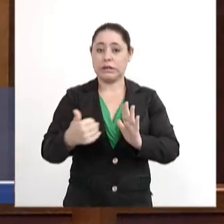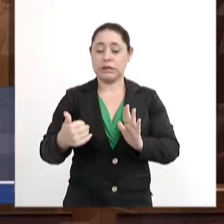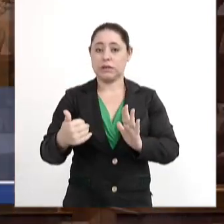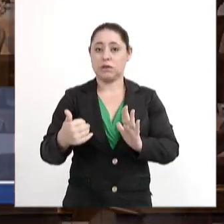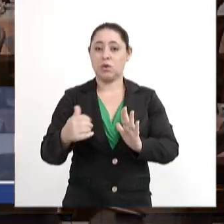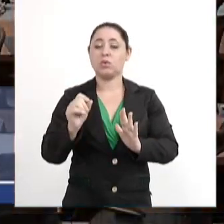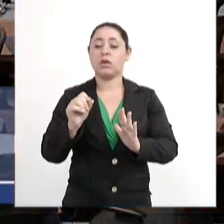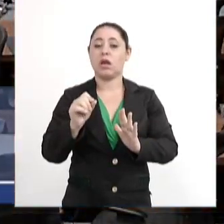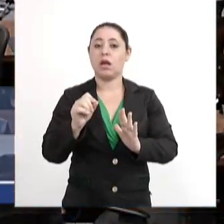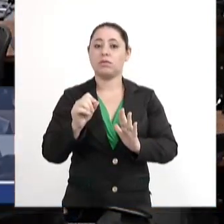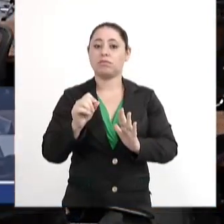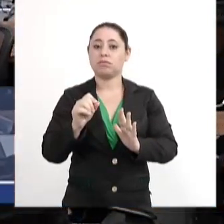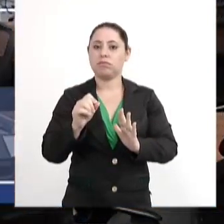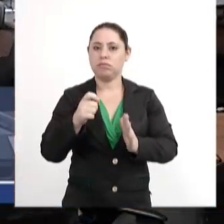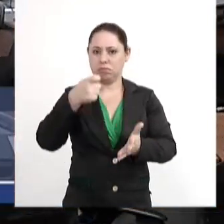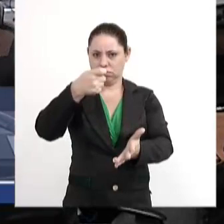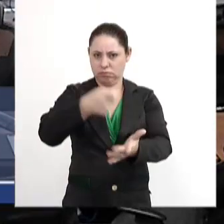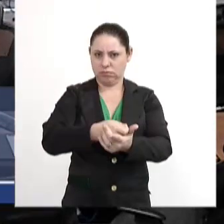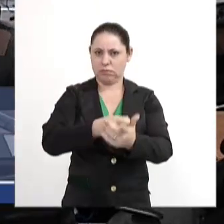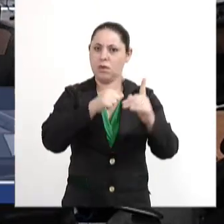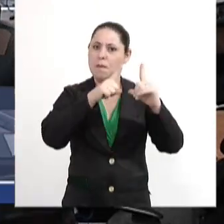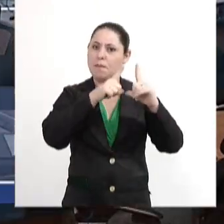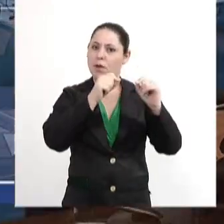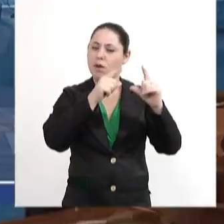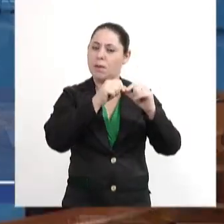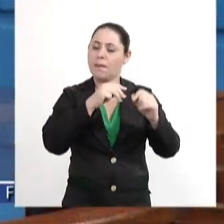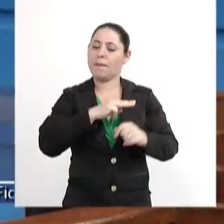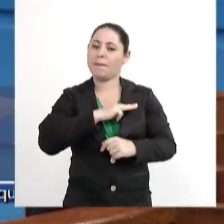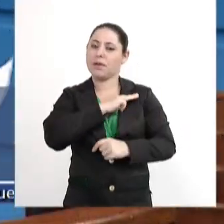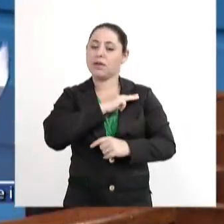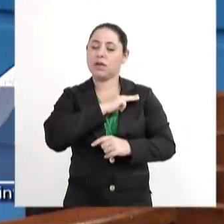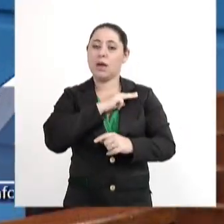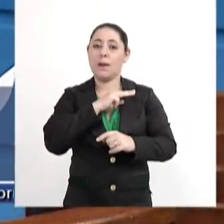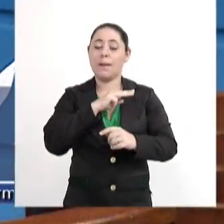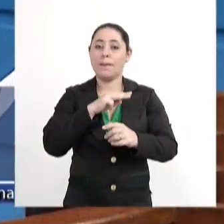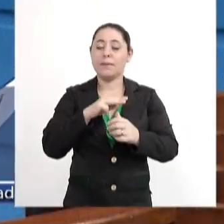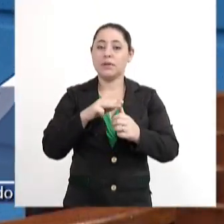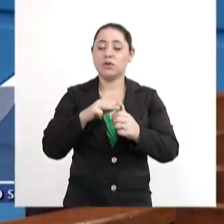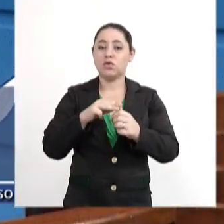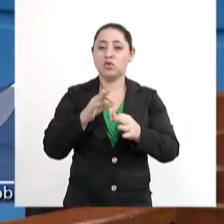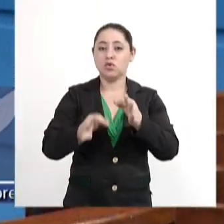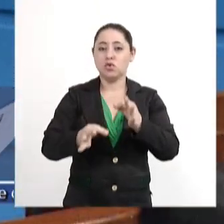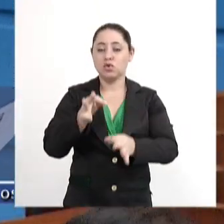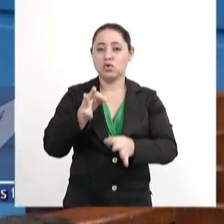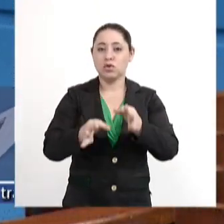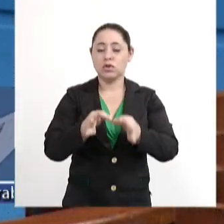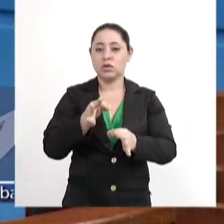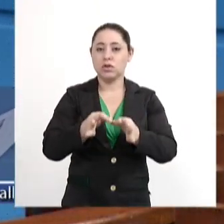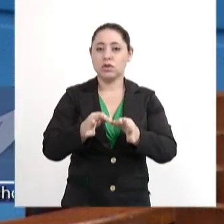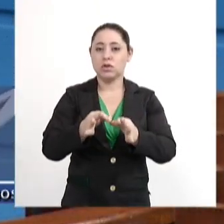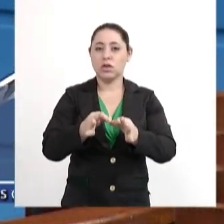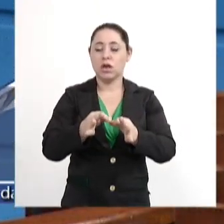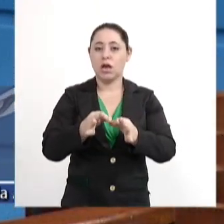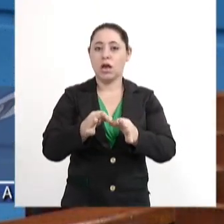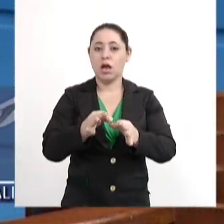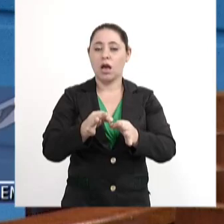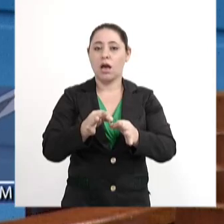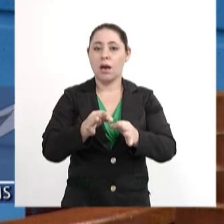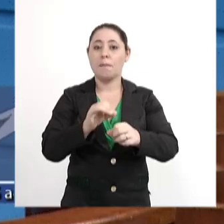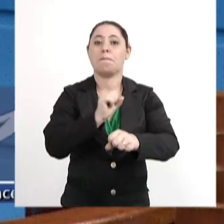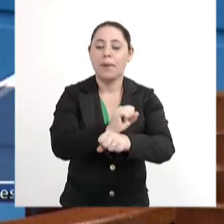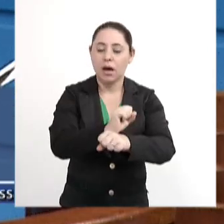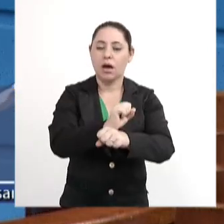inclusive por uma determinação de Brasília, do Ministério da Justiça, suspensão da entrega das